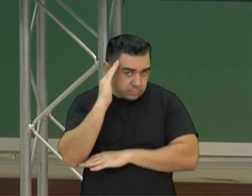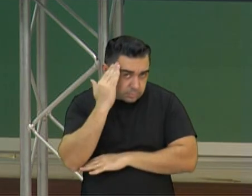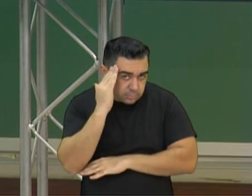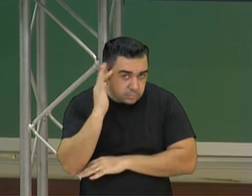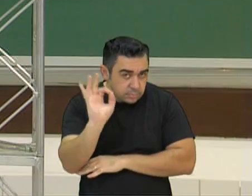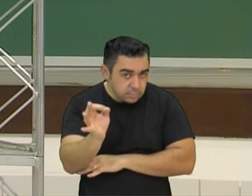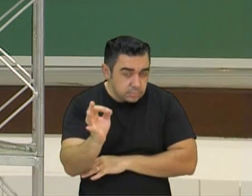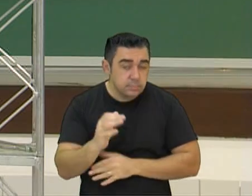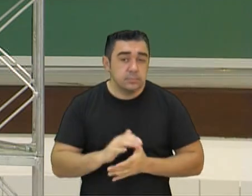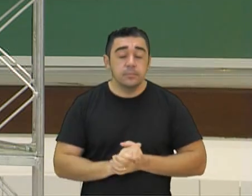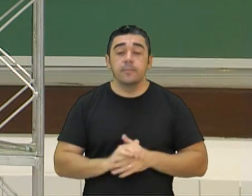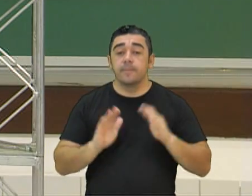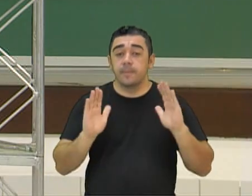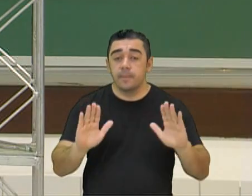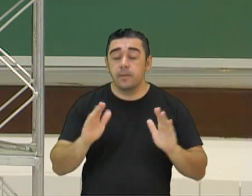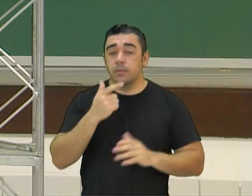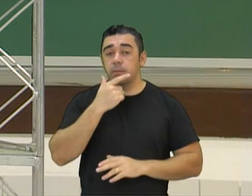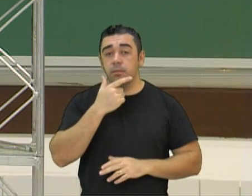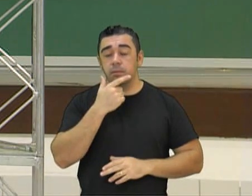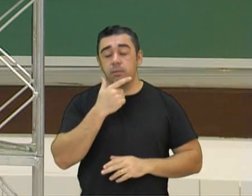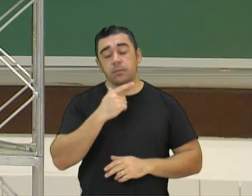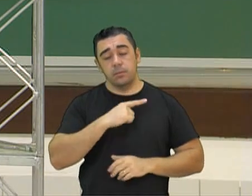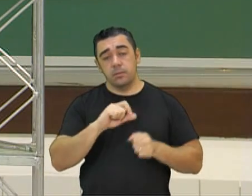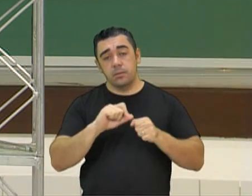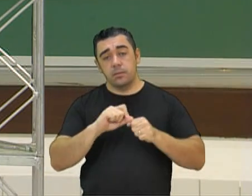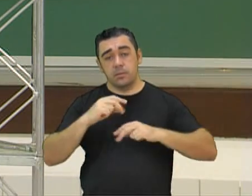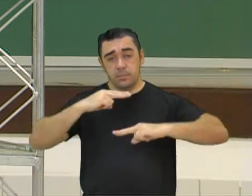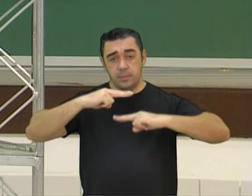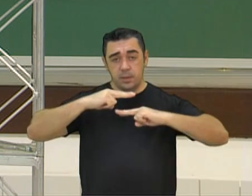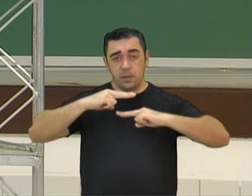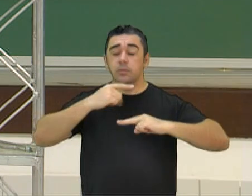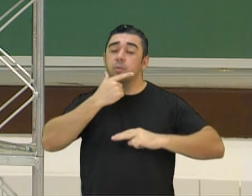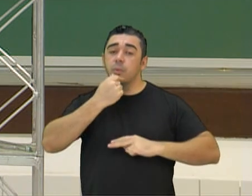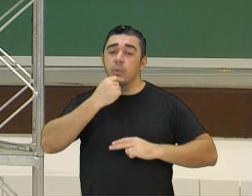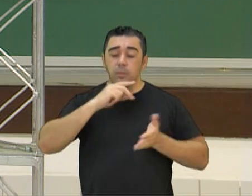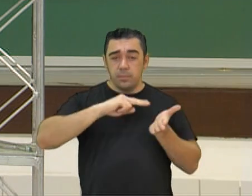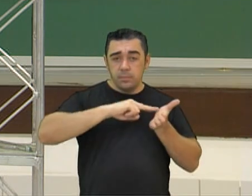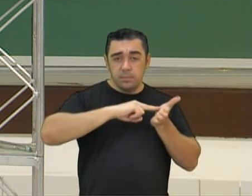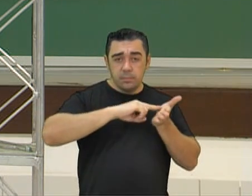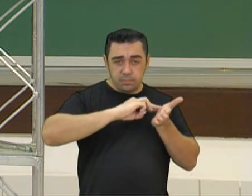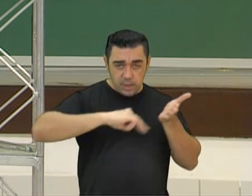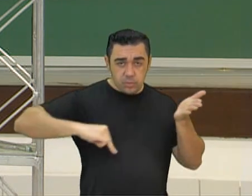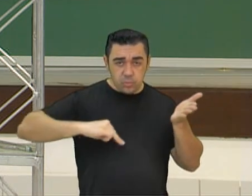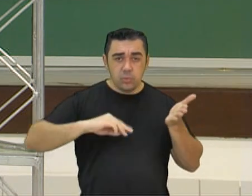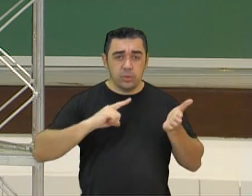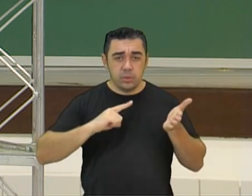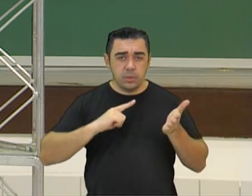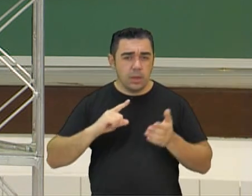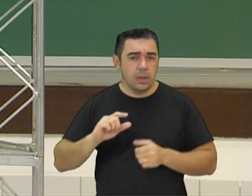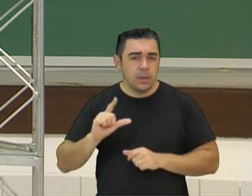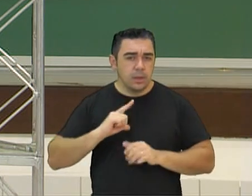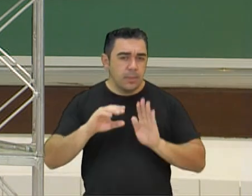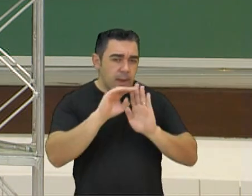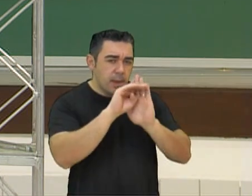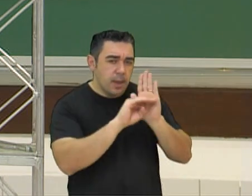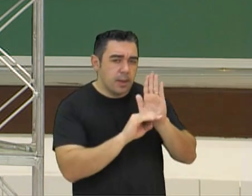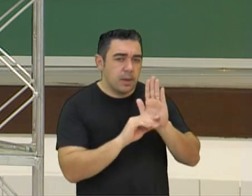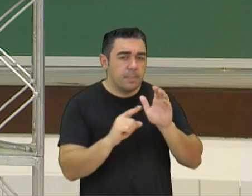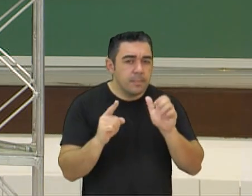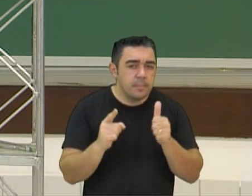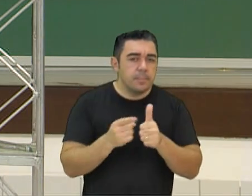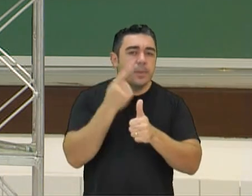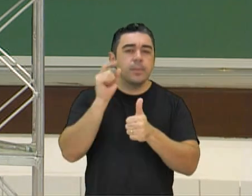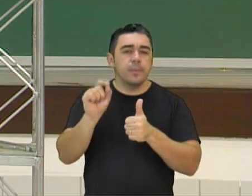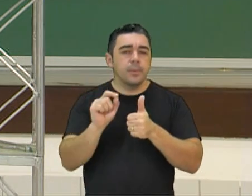certo? Pilates, o método dele segue alguns princípios. O primeiro princípio dele